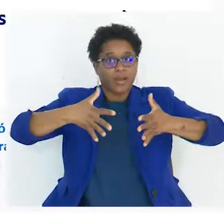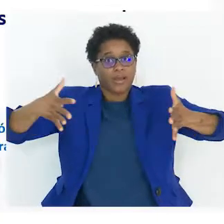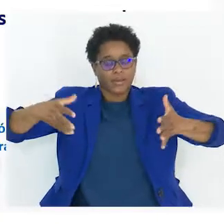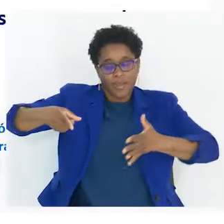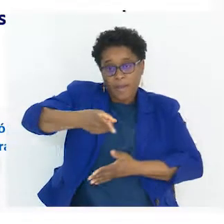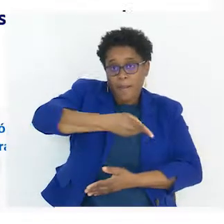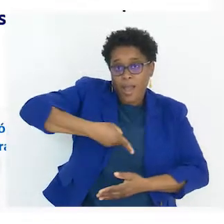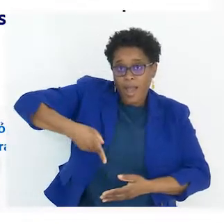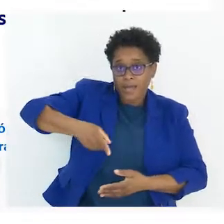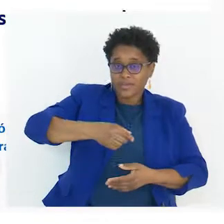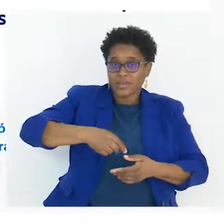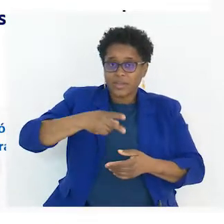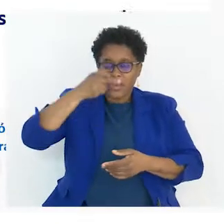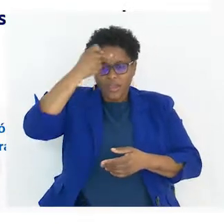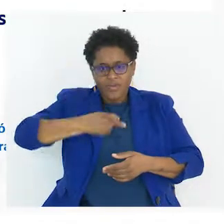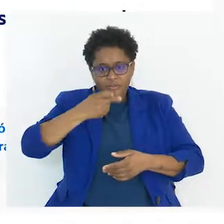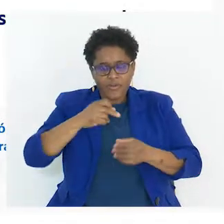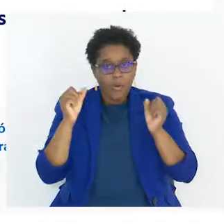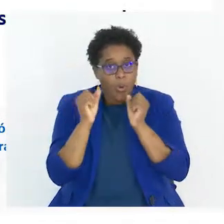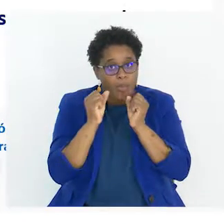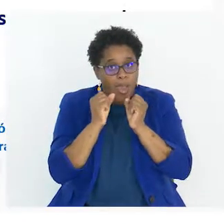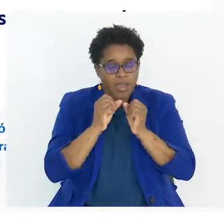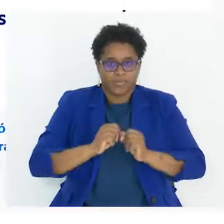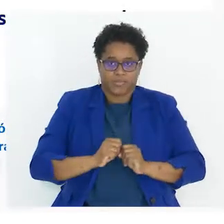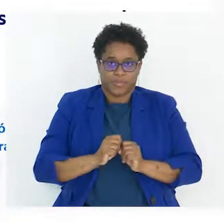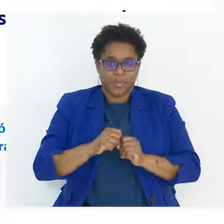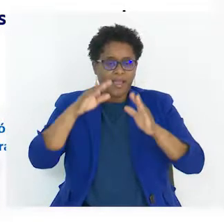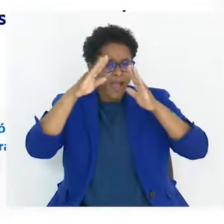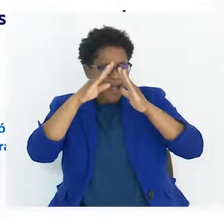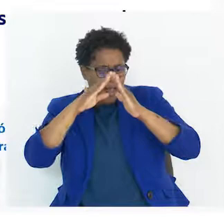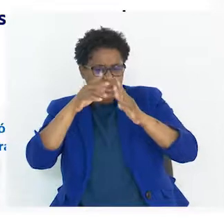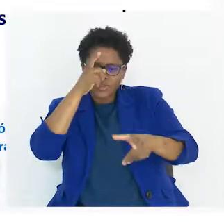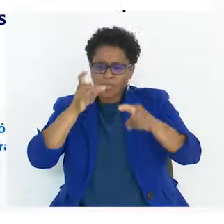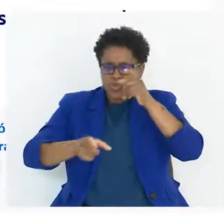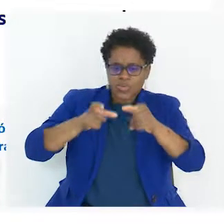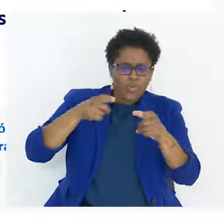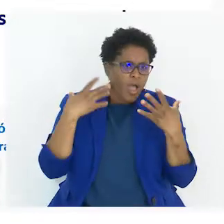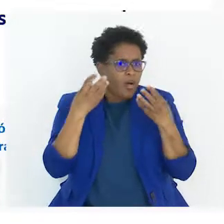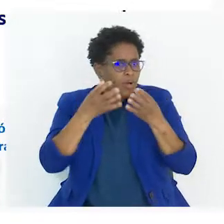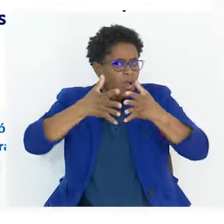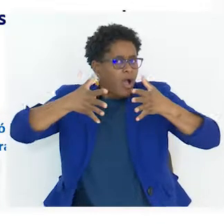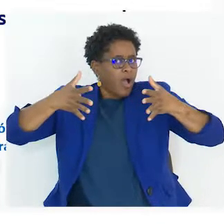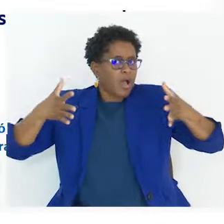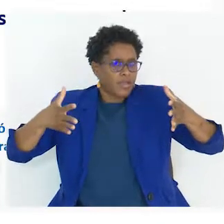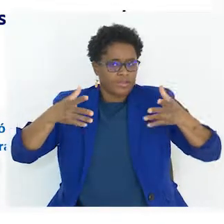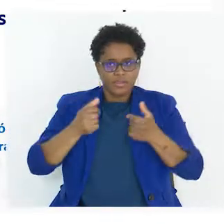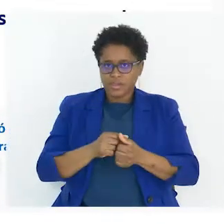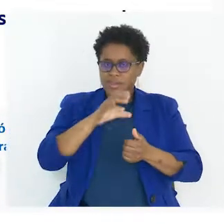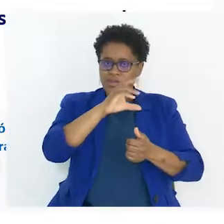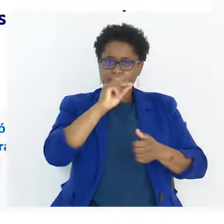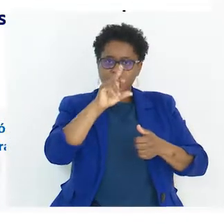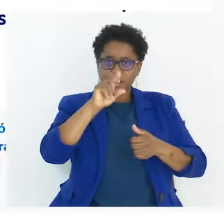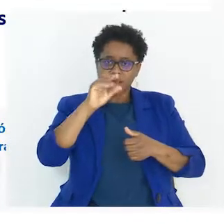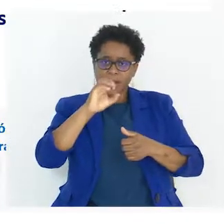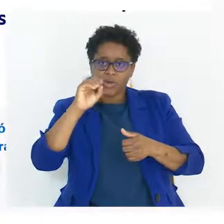enorme praça e ficou logo com medo. As casas das pessoas eram tão grandes